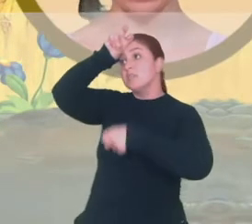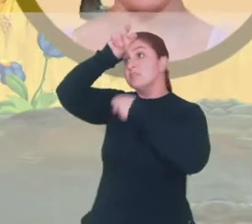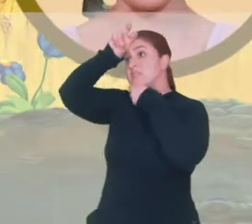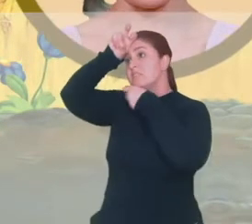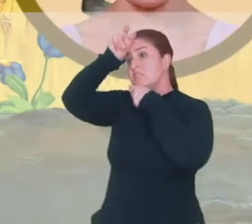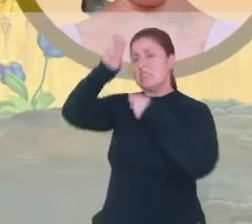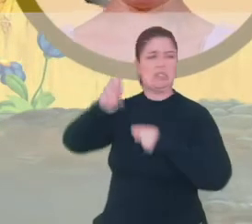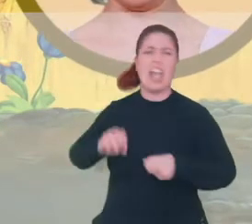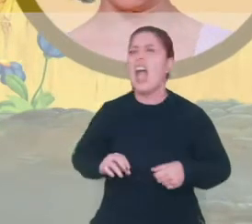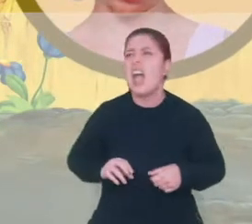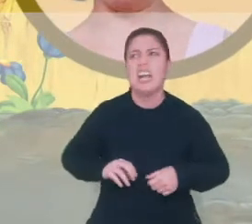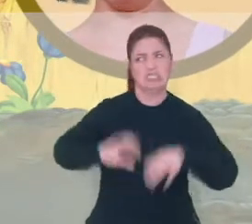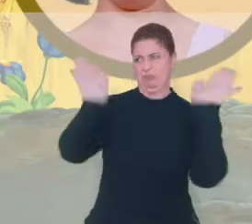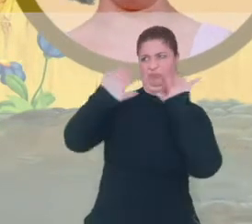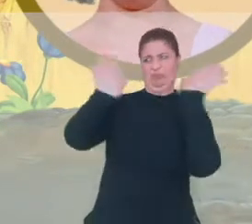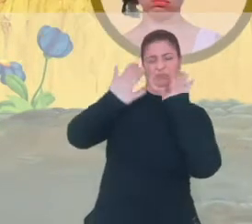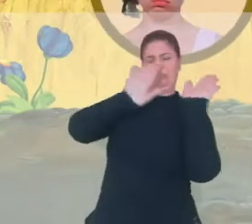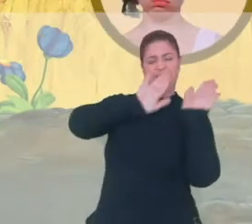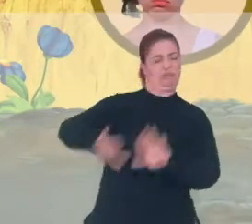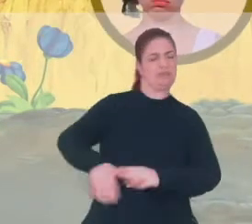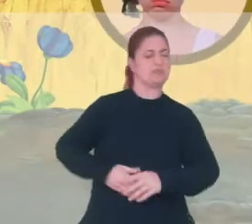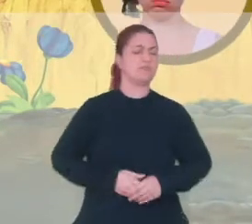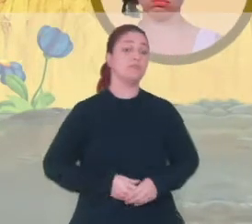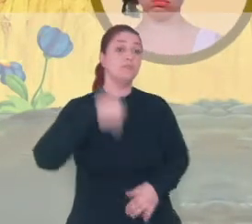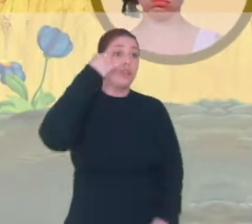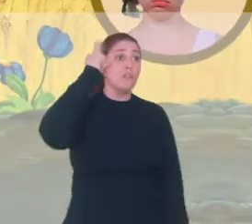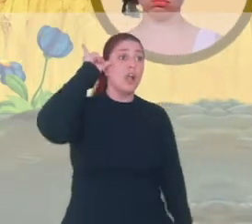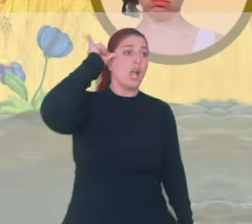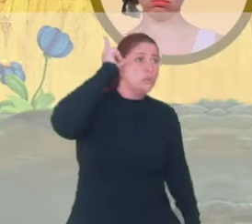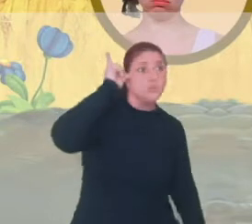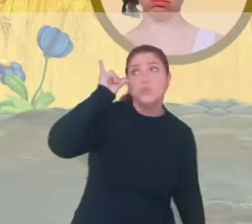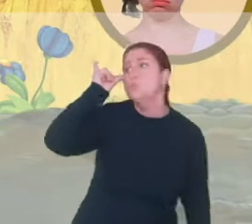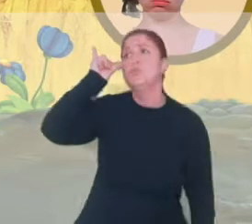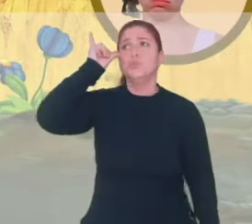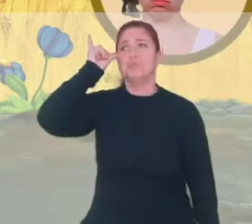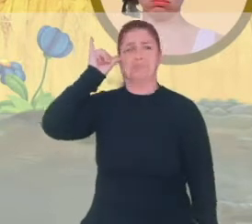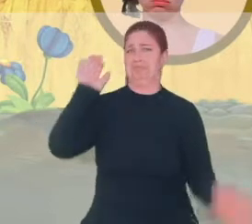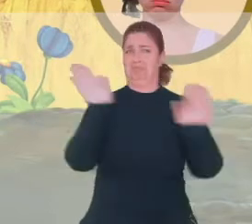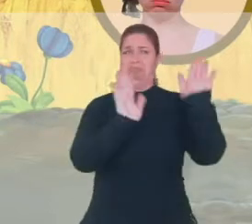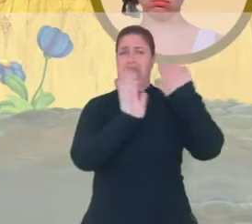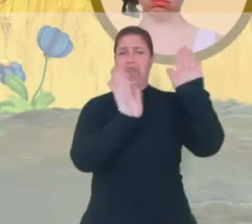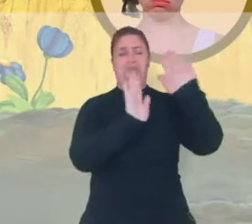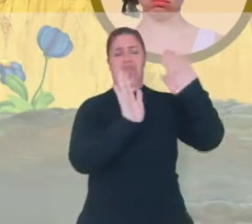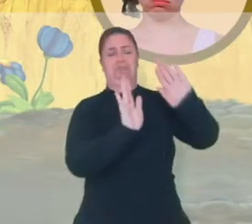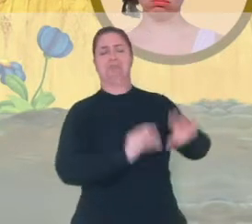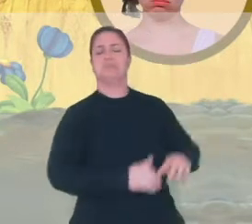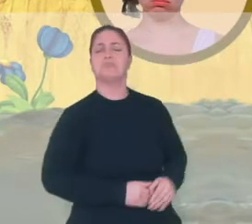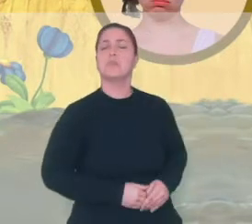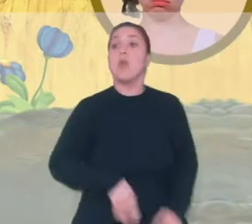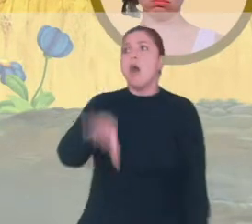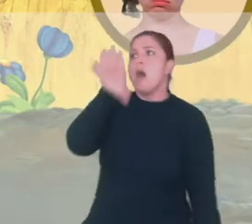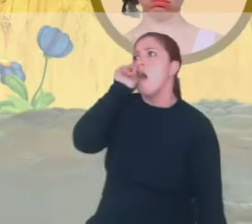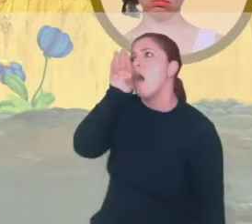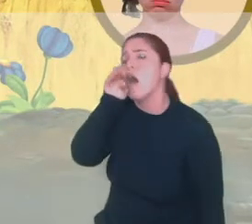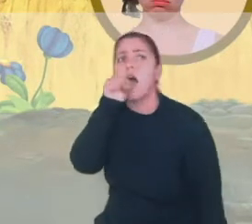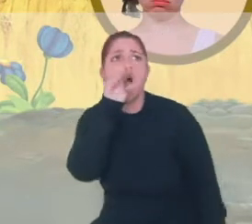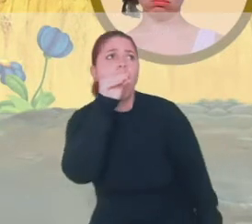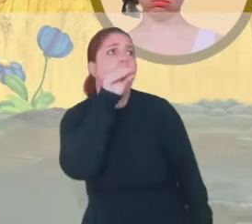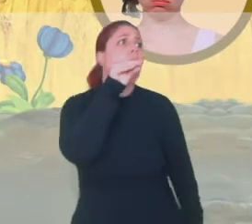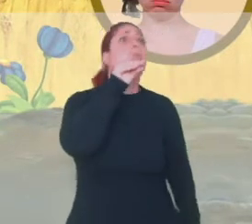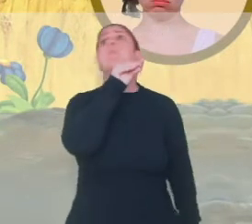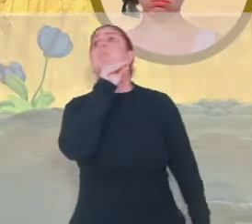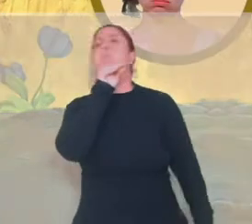disse: não. A vaca disse: não. O pato disse: